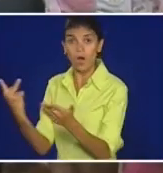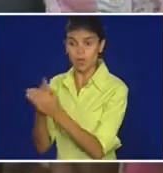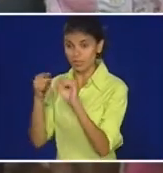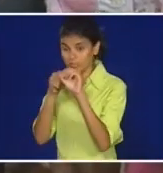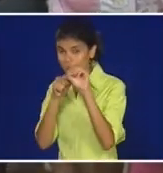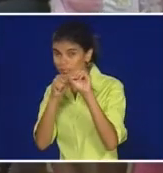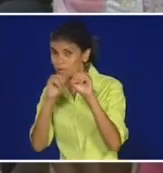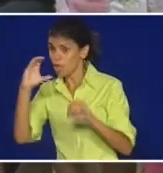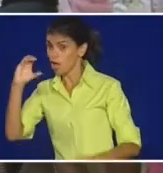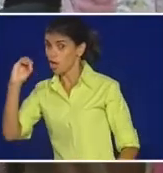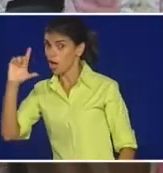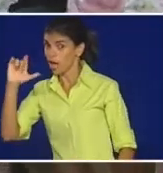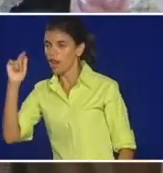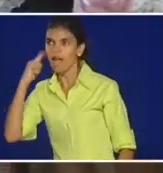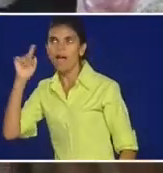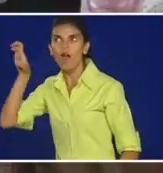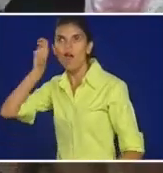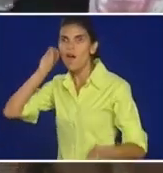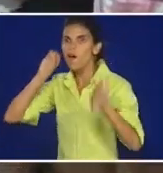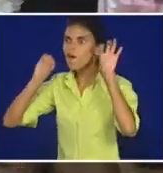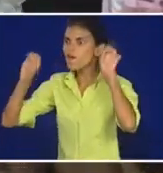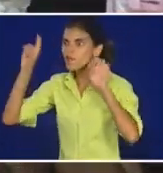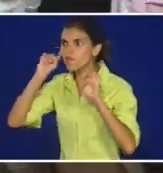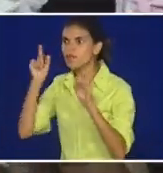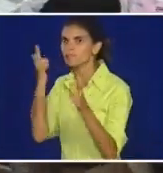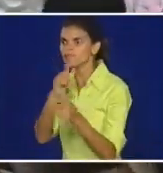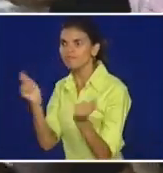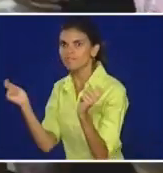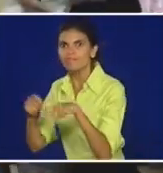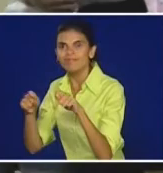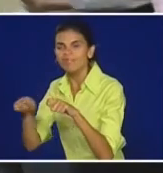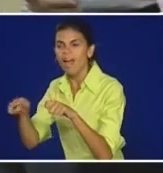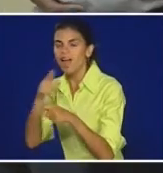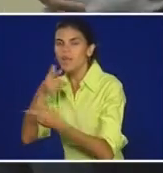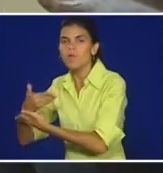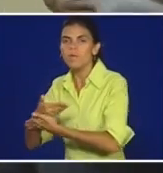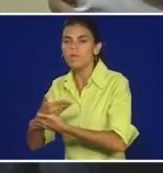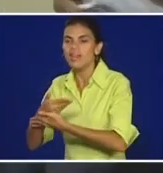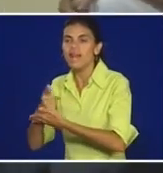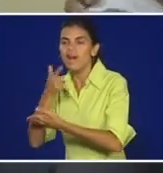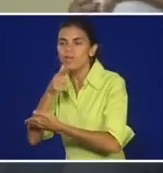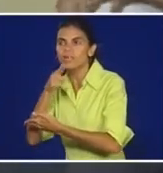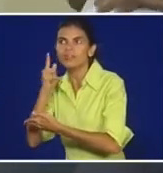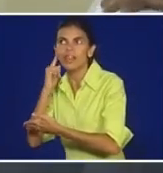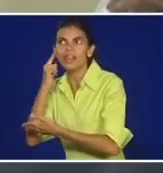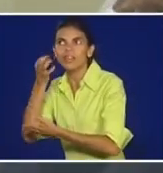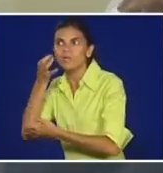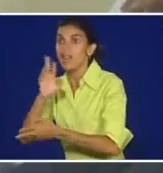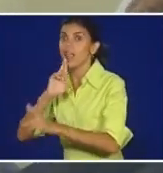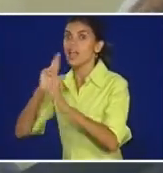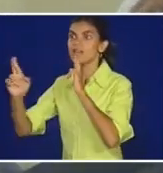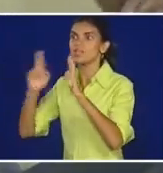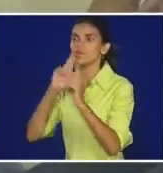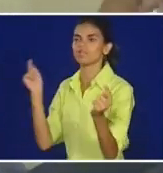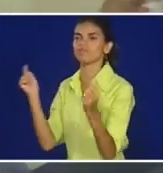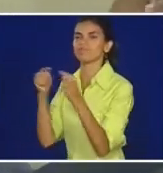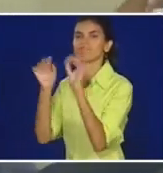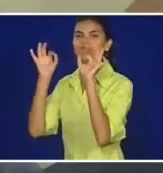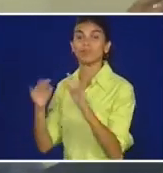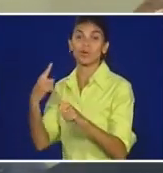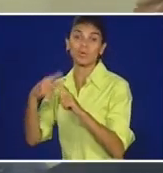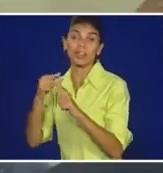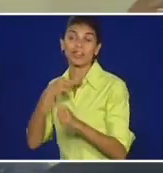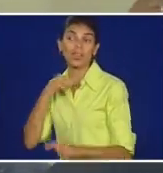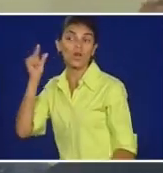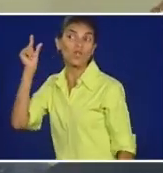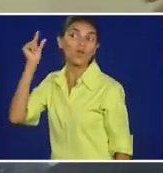Se a cóclea, que é o órgão que faz a gente ouvir, estiver íntegro e funcionando, ele emite um som de volta. E o